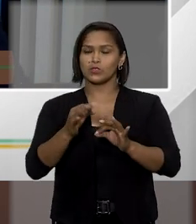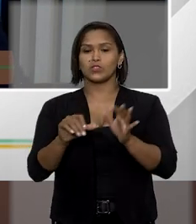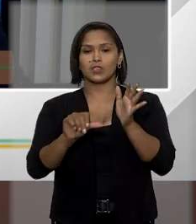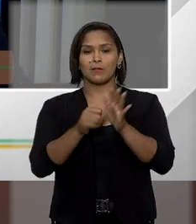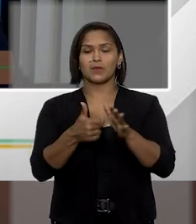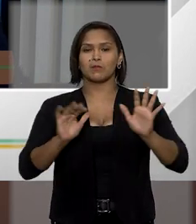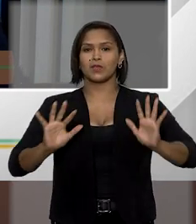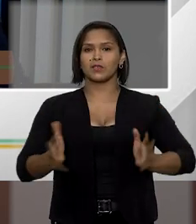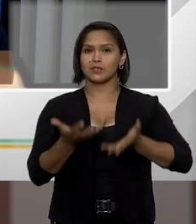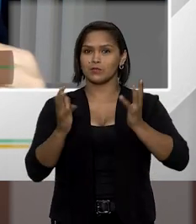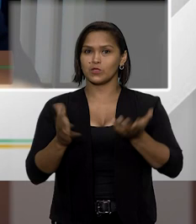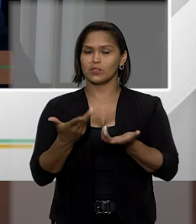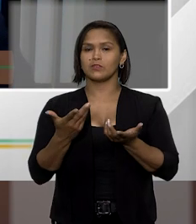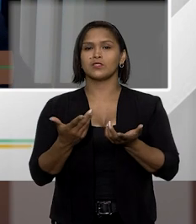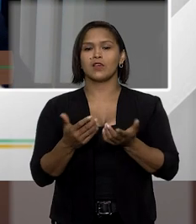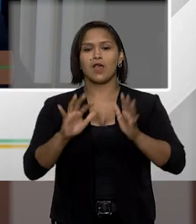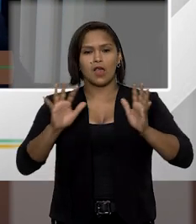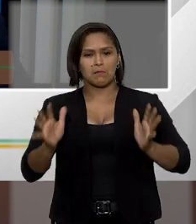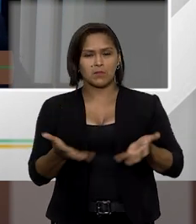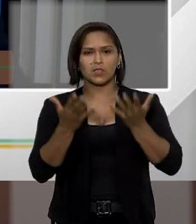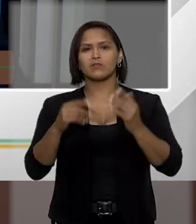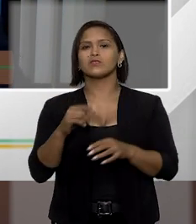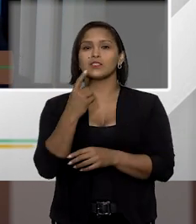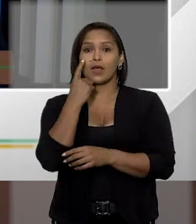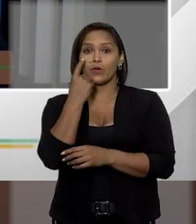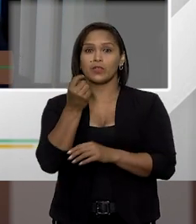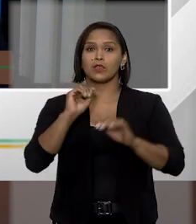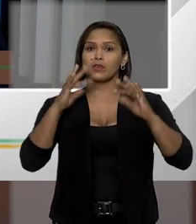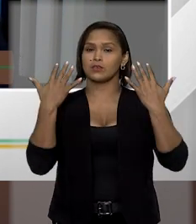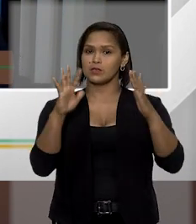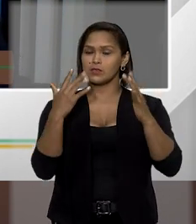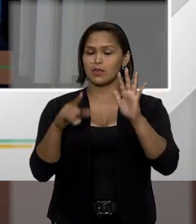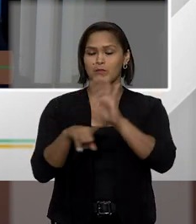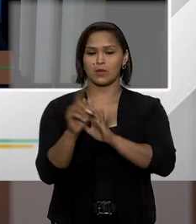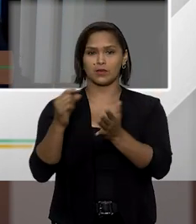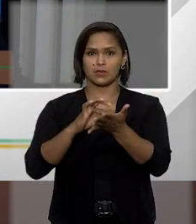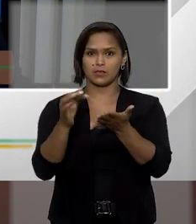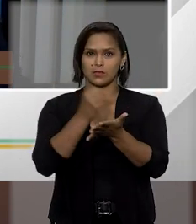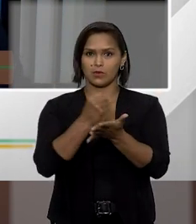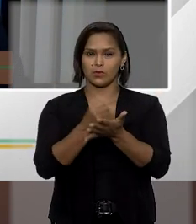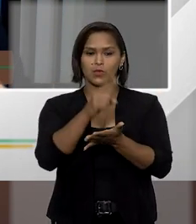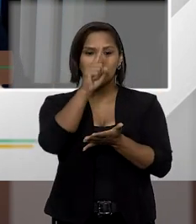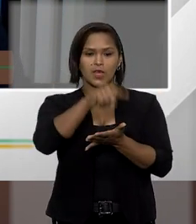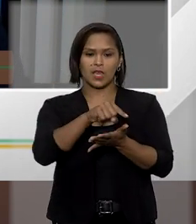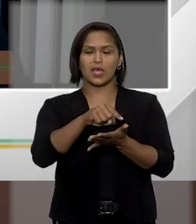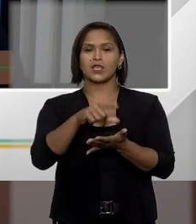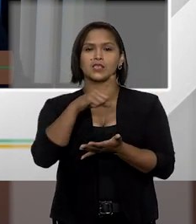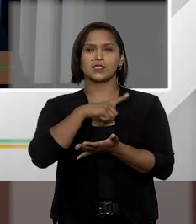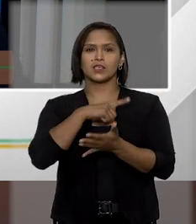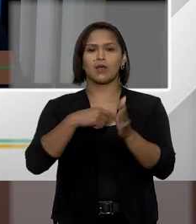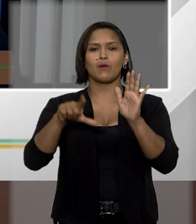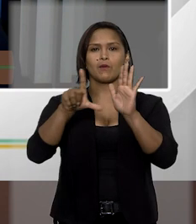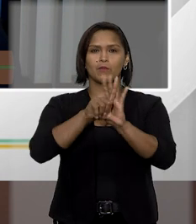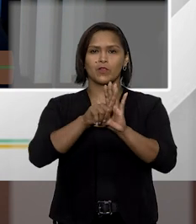for a primeira a se manifestar ou a primeira a manifestar o interesse em celebrar este acordo. Esta é uma previsão que eu acabei de